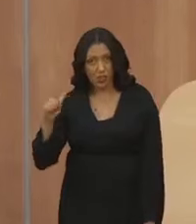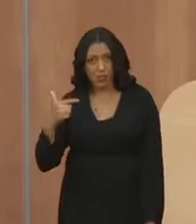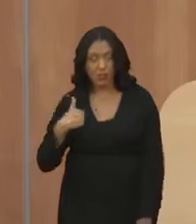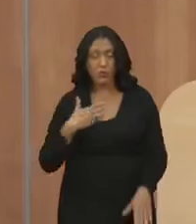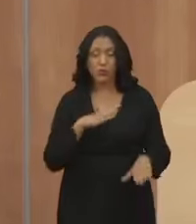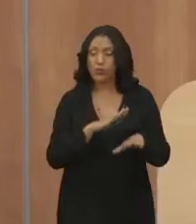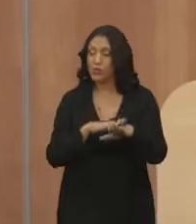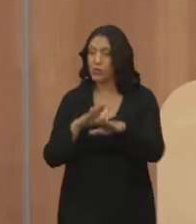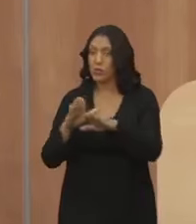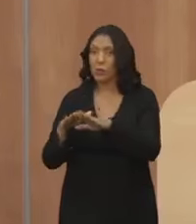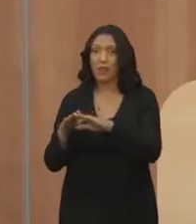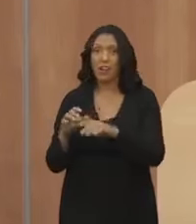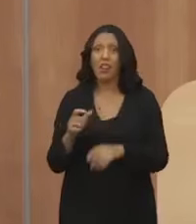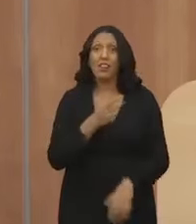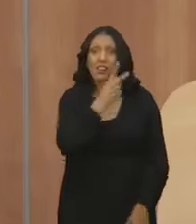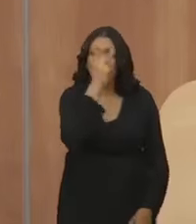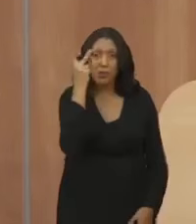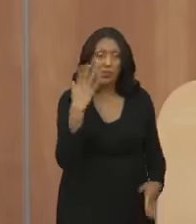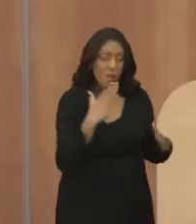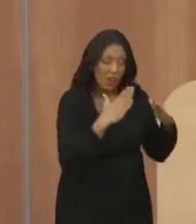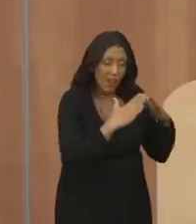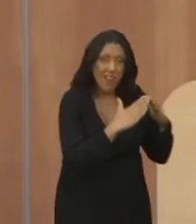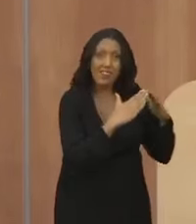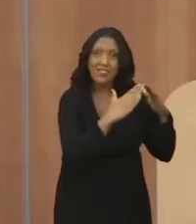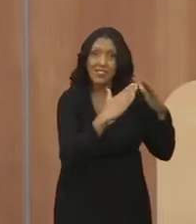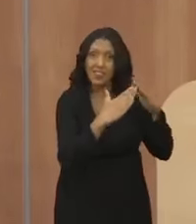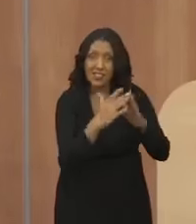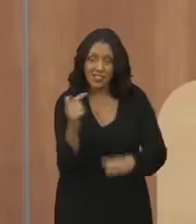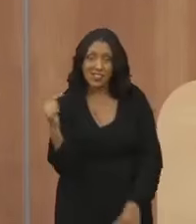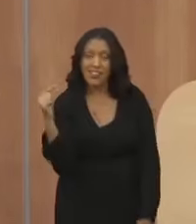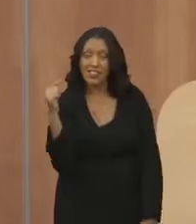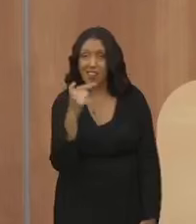que amassam o bairro o dia todo, que fica lá no